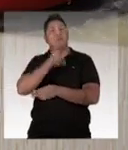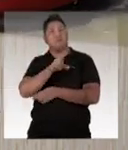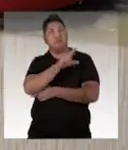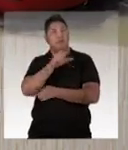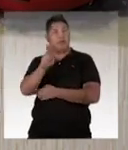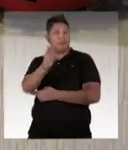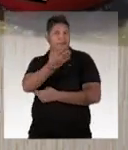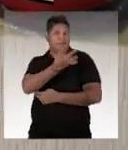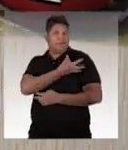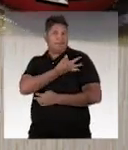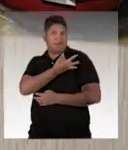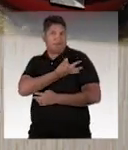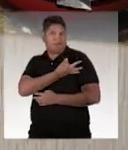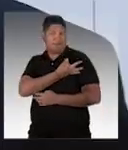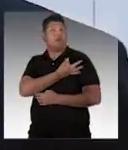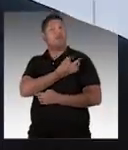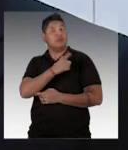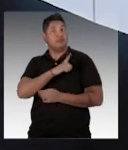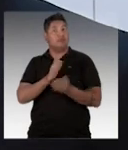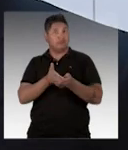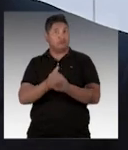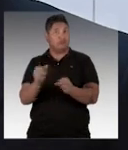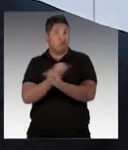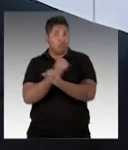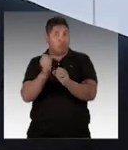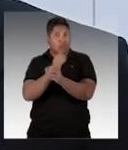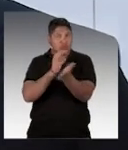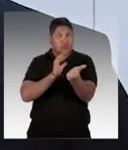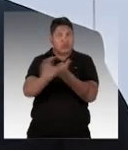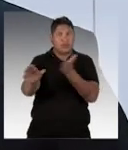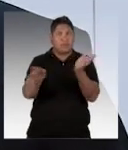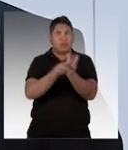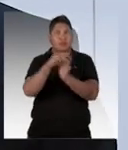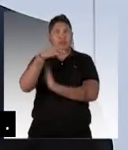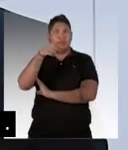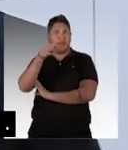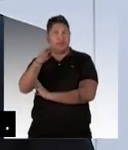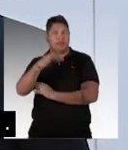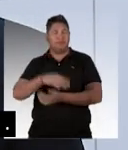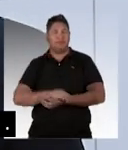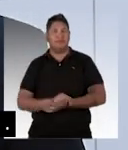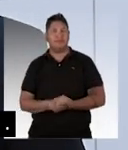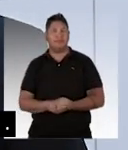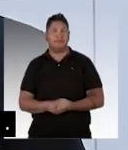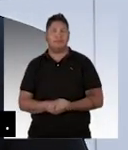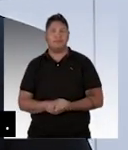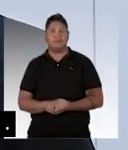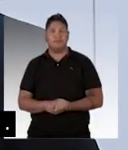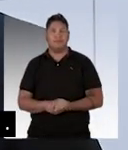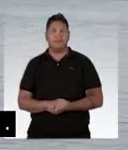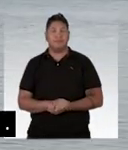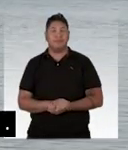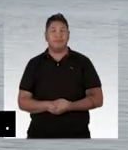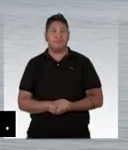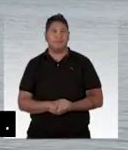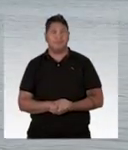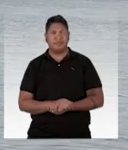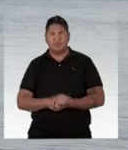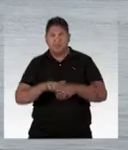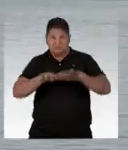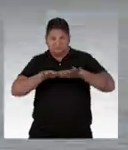barco Hospital Papa Francisco. A embarcação foi construída com recursos destinados pelo MPT.